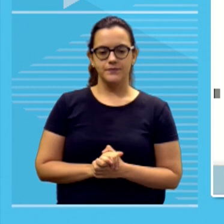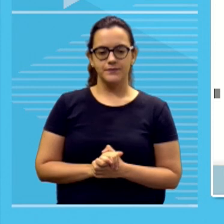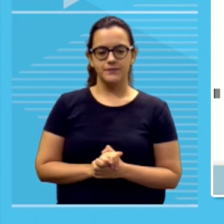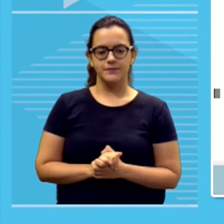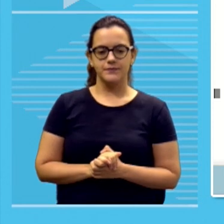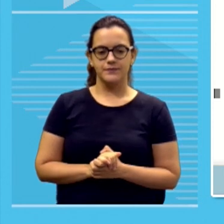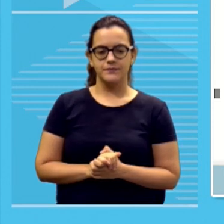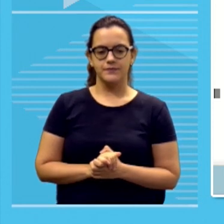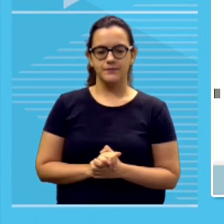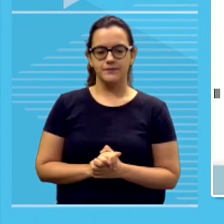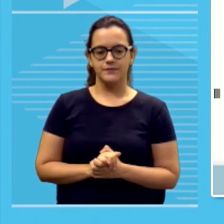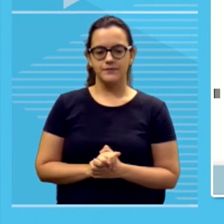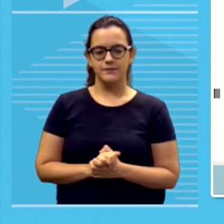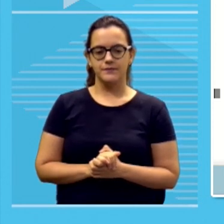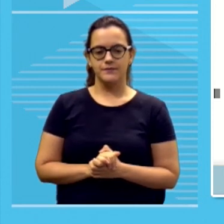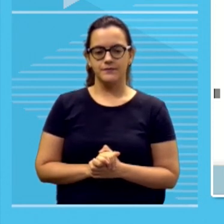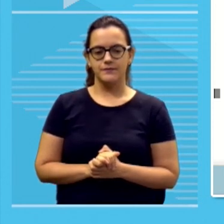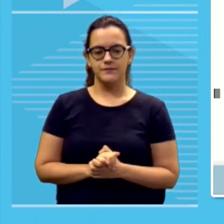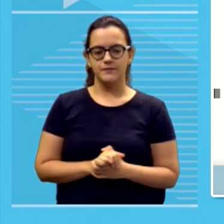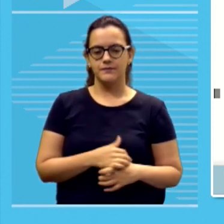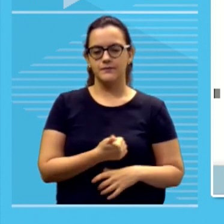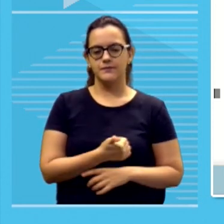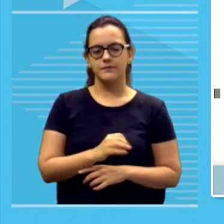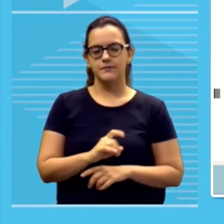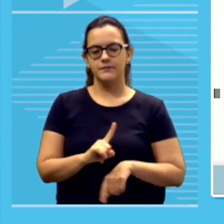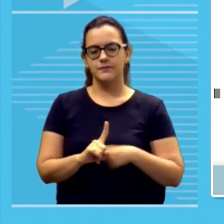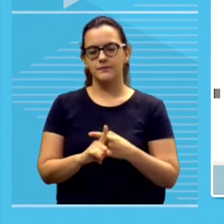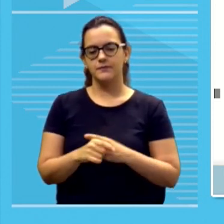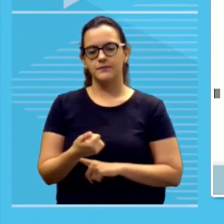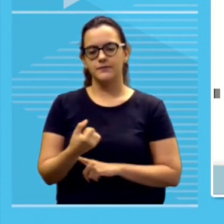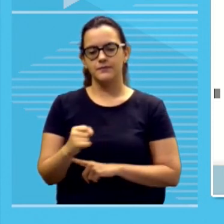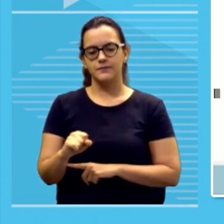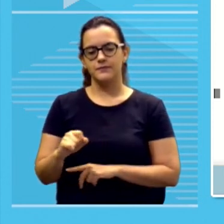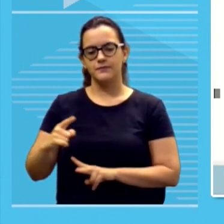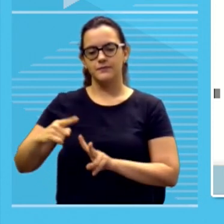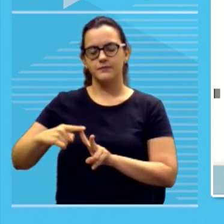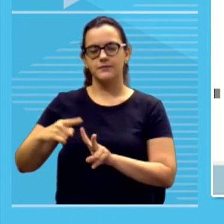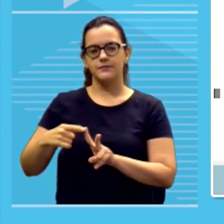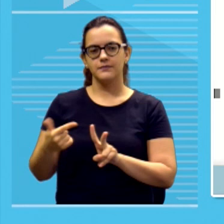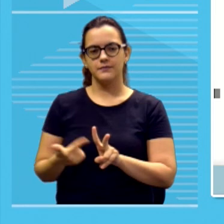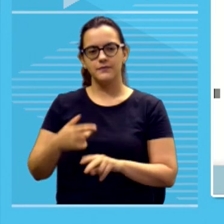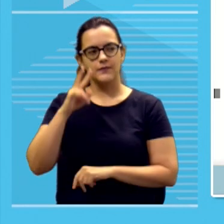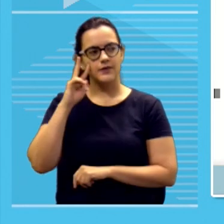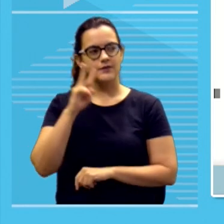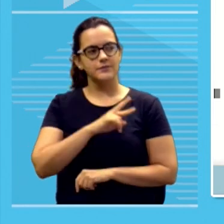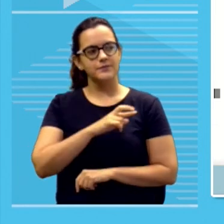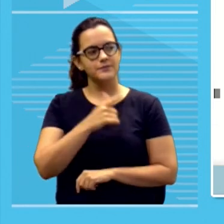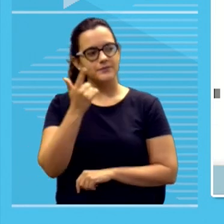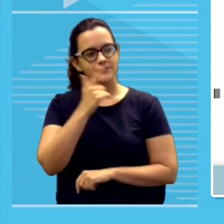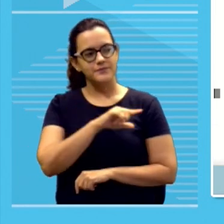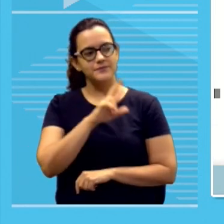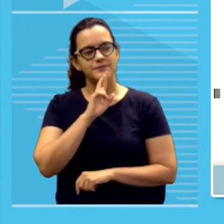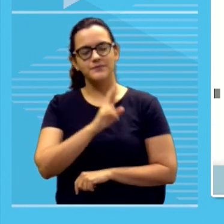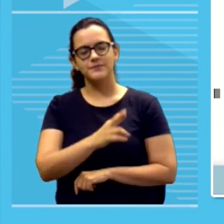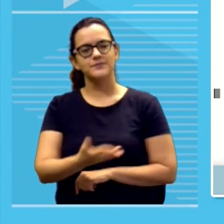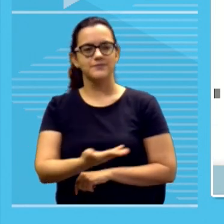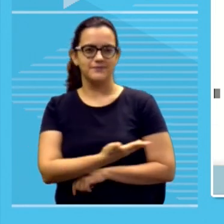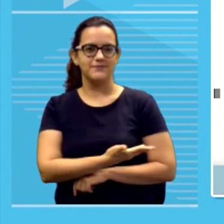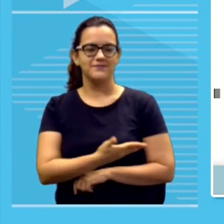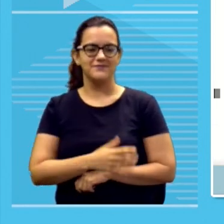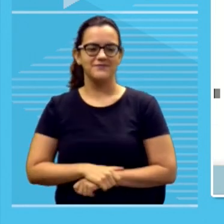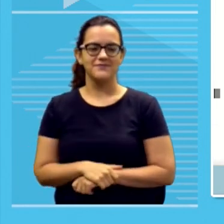+ 18√2 para a representação do perímetro